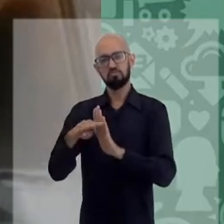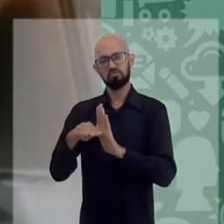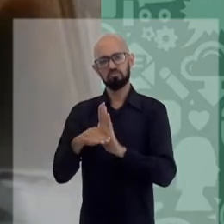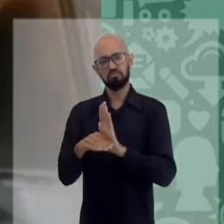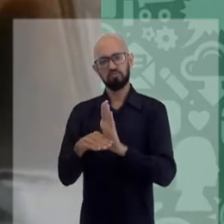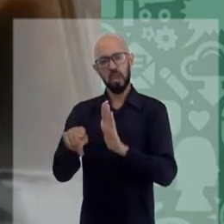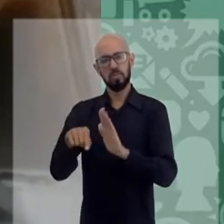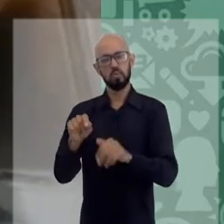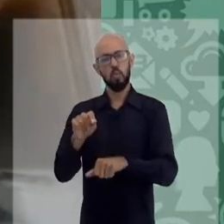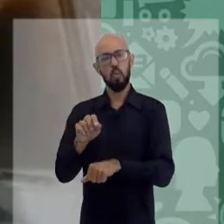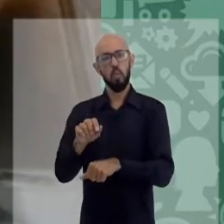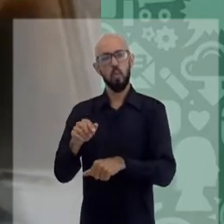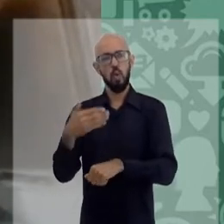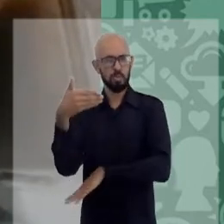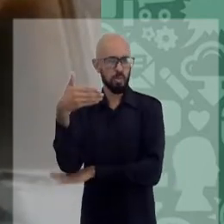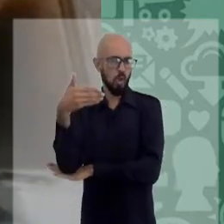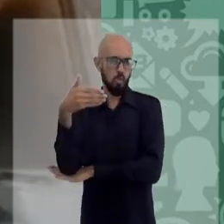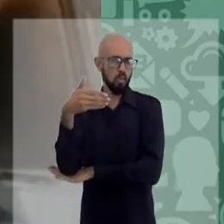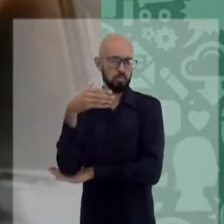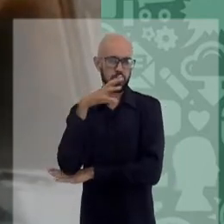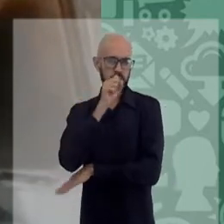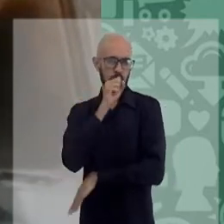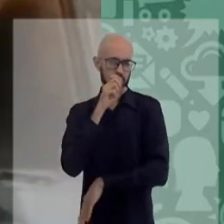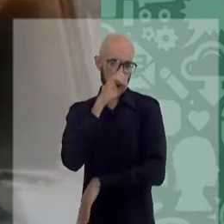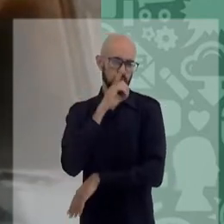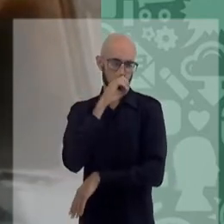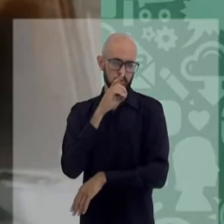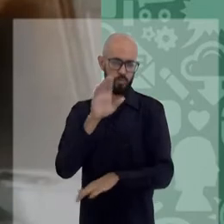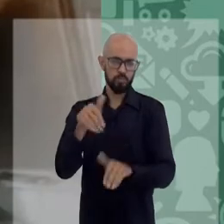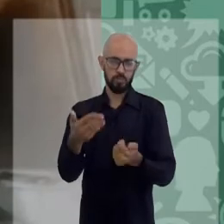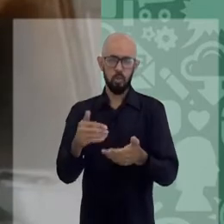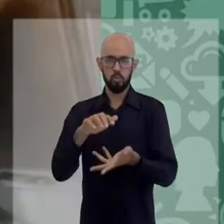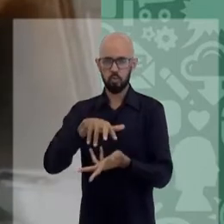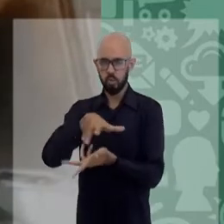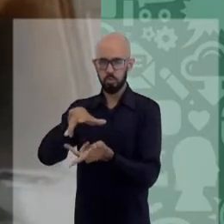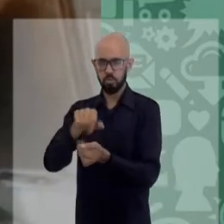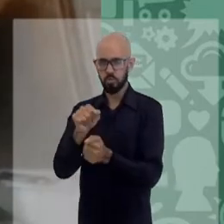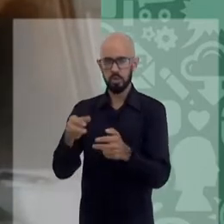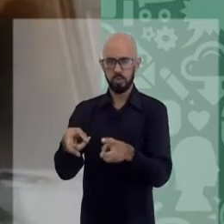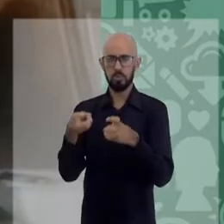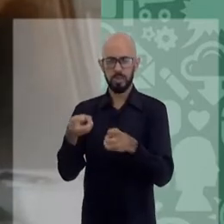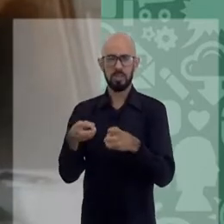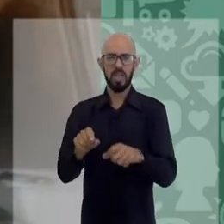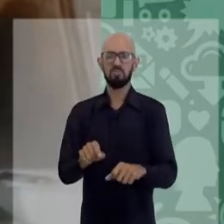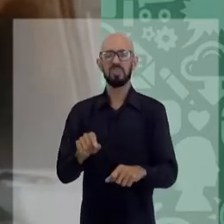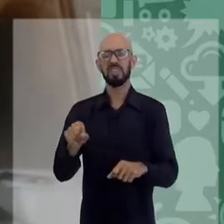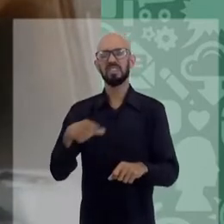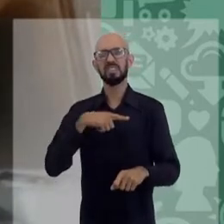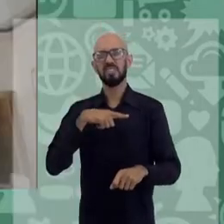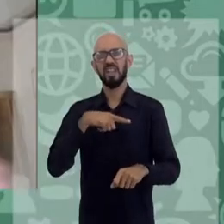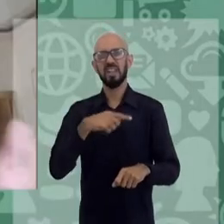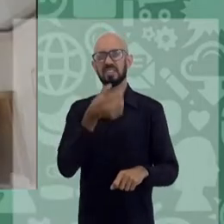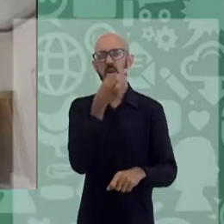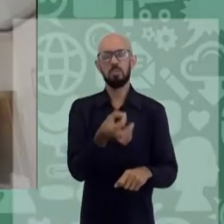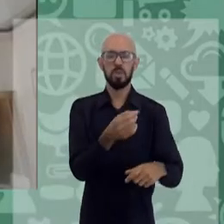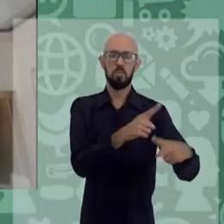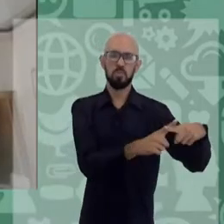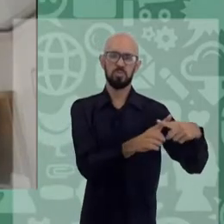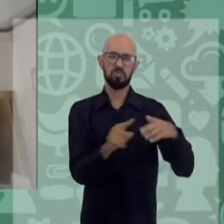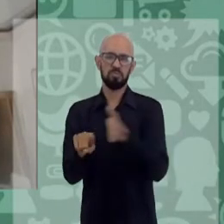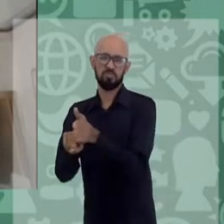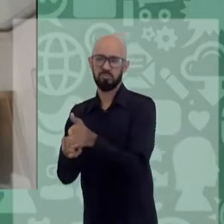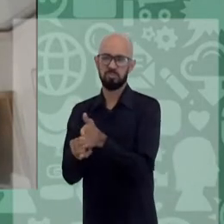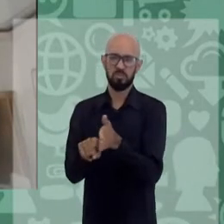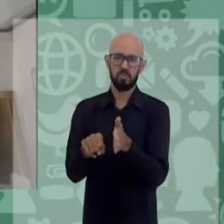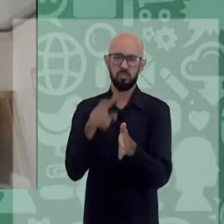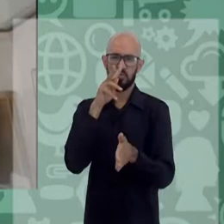pela internet. Bom, segundo aspecto que a gente observa no mundo inteiro é a polarização. A gente observou